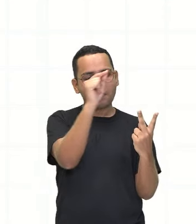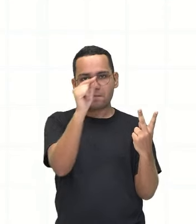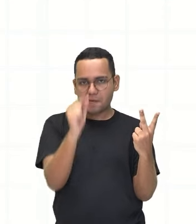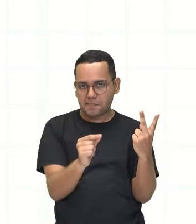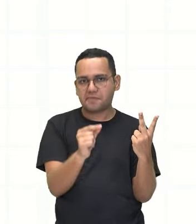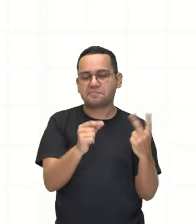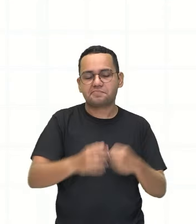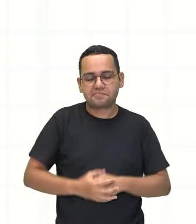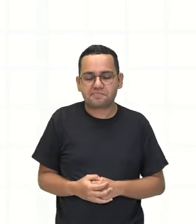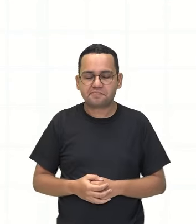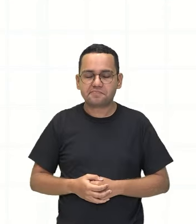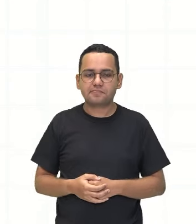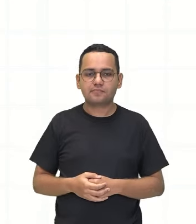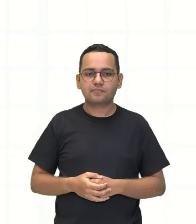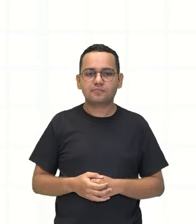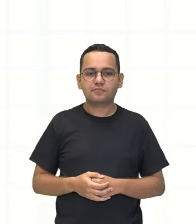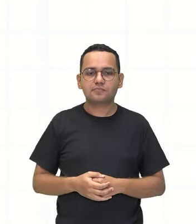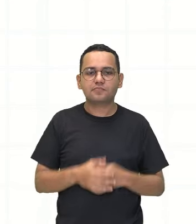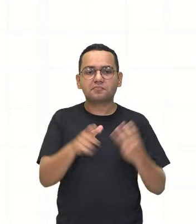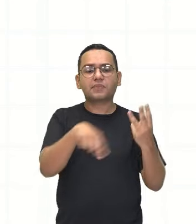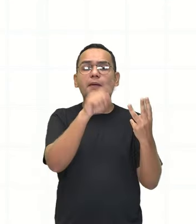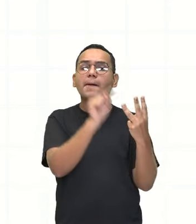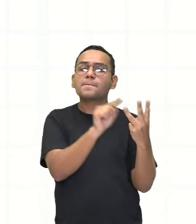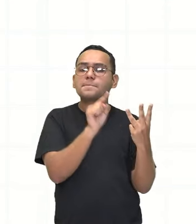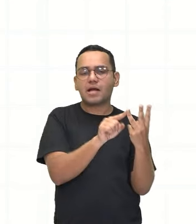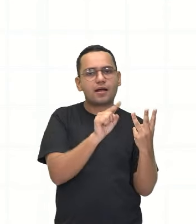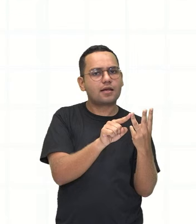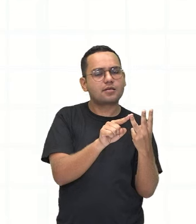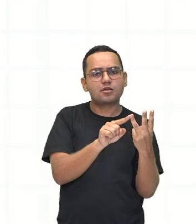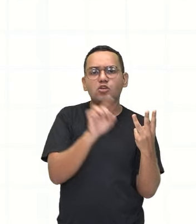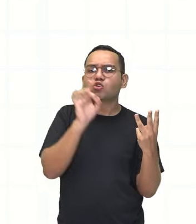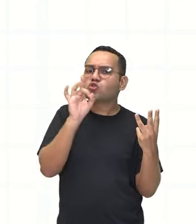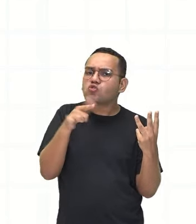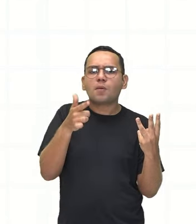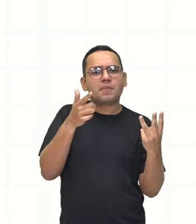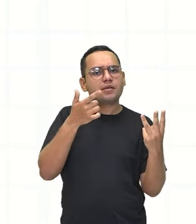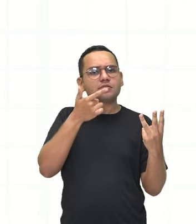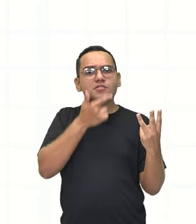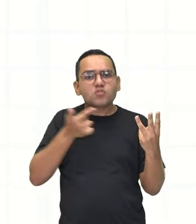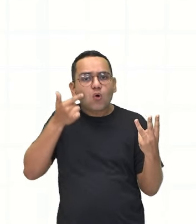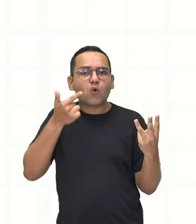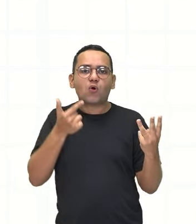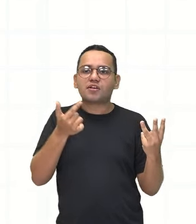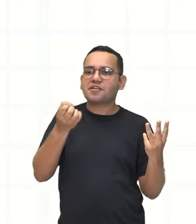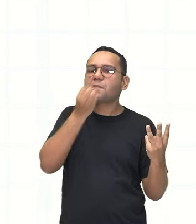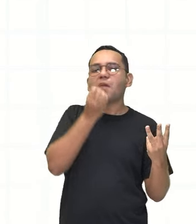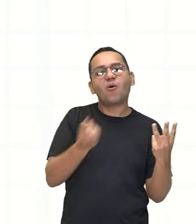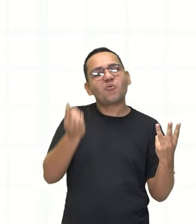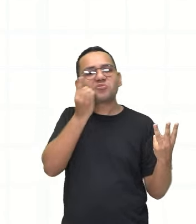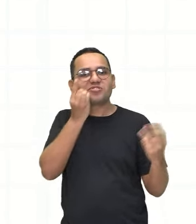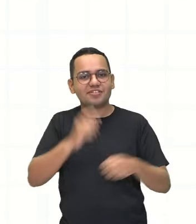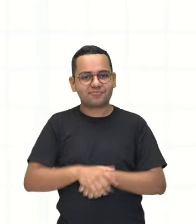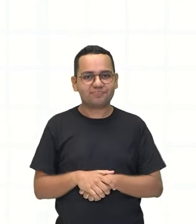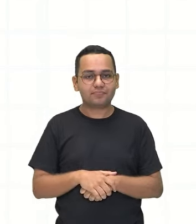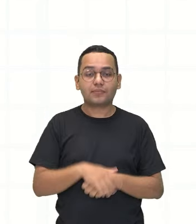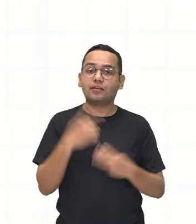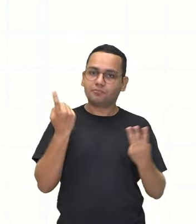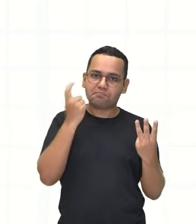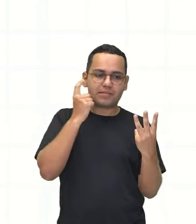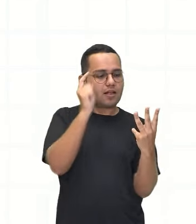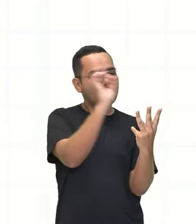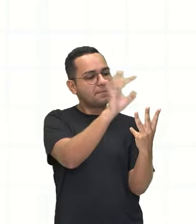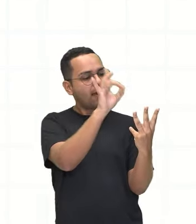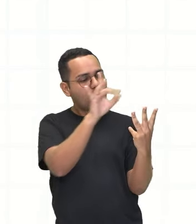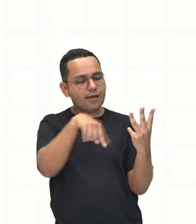mais bela, outra era mais sábia, E Maria, ela apenas sorria e dava bom dia. Pensaremos em cada menina